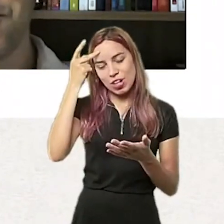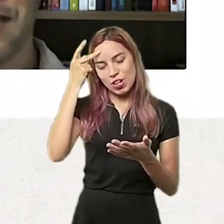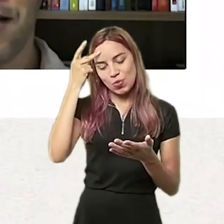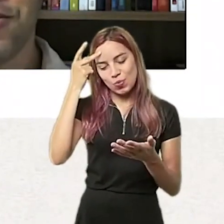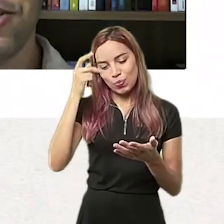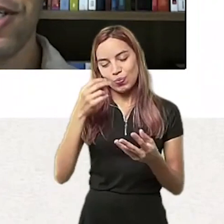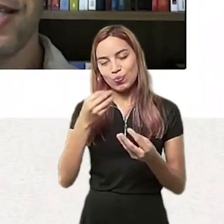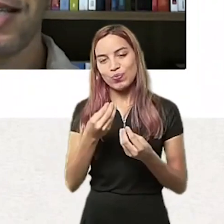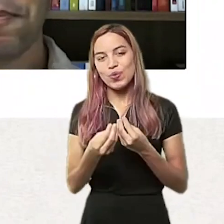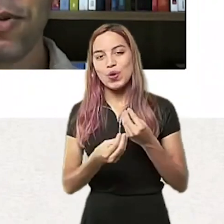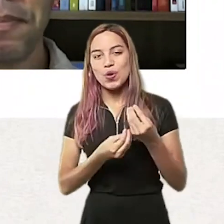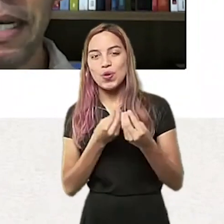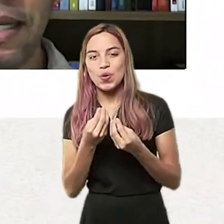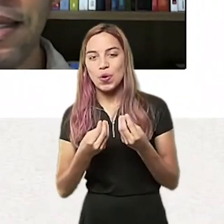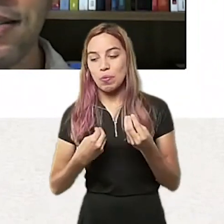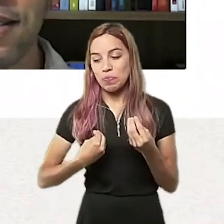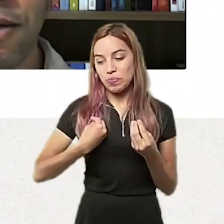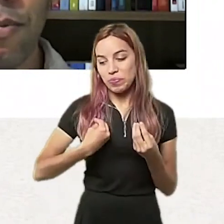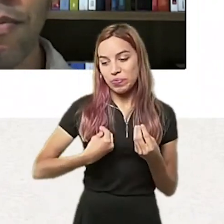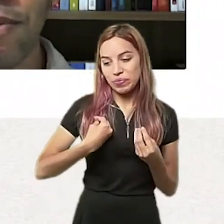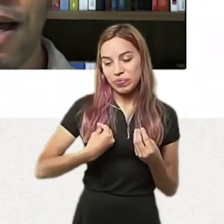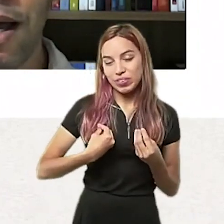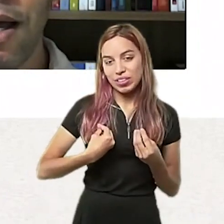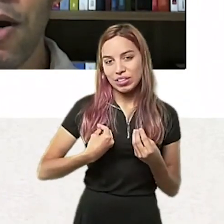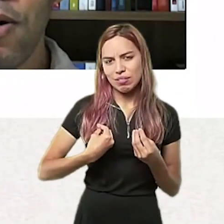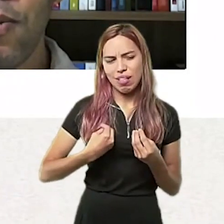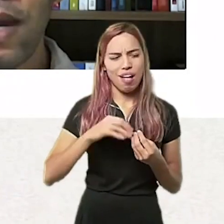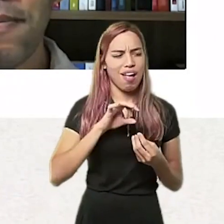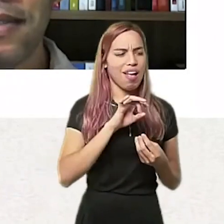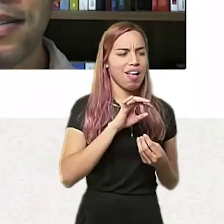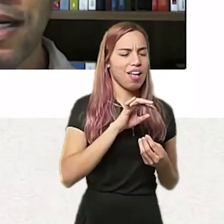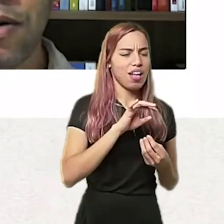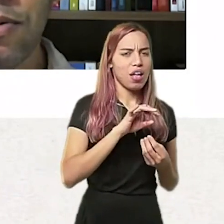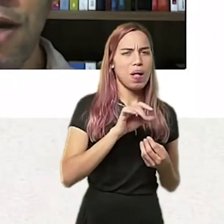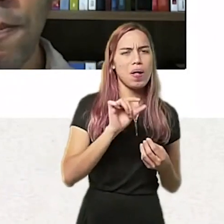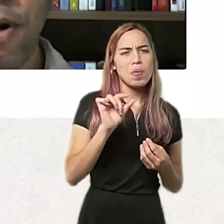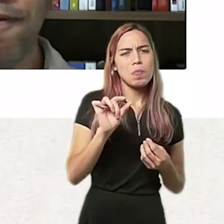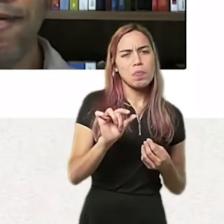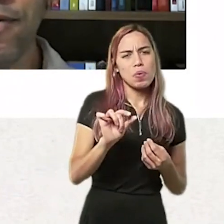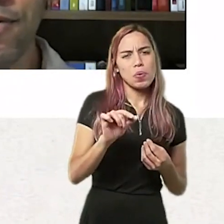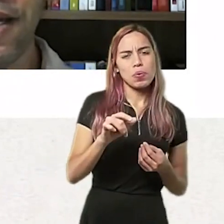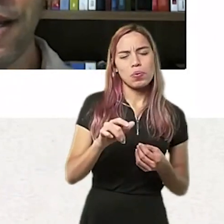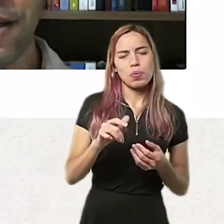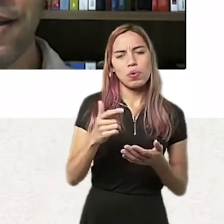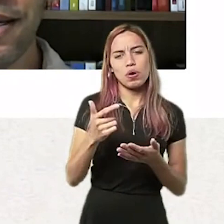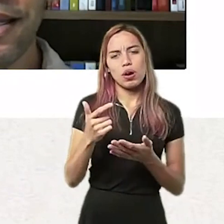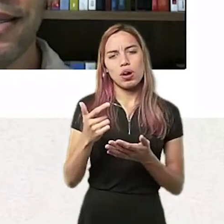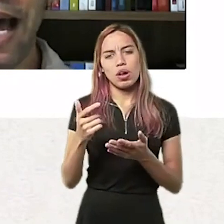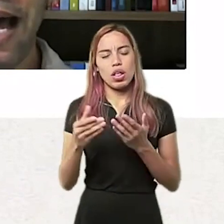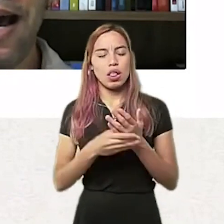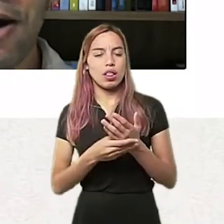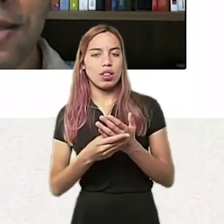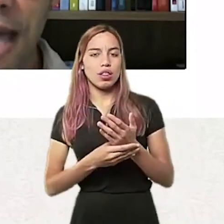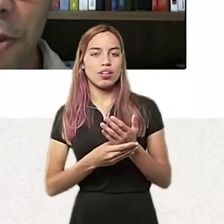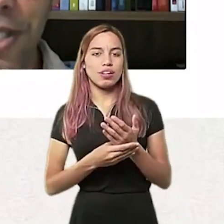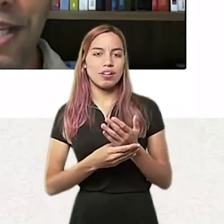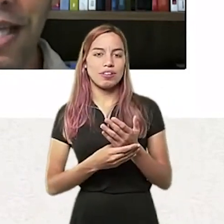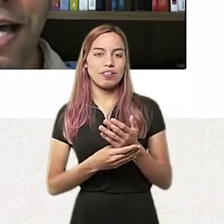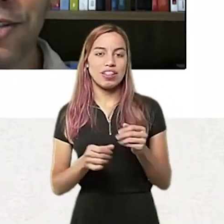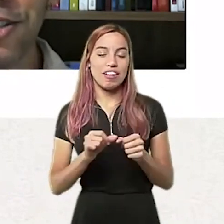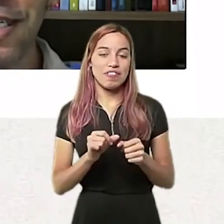poucas expressões artísticas que possibilitam uma imersão tão profunda